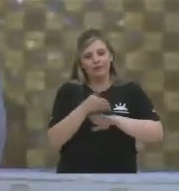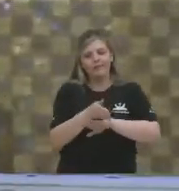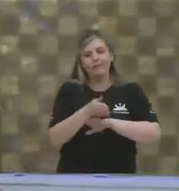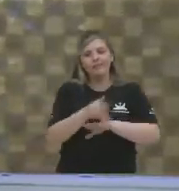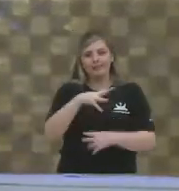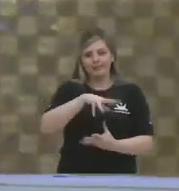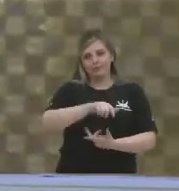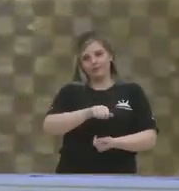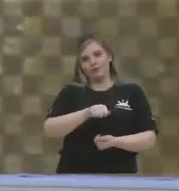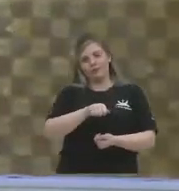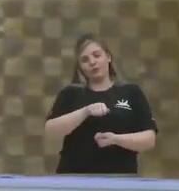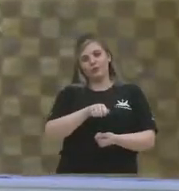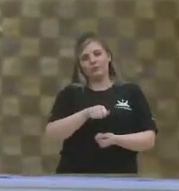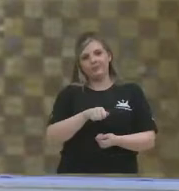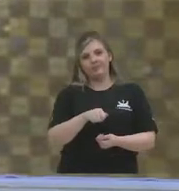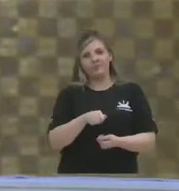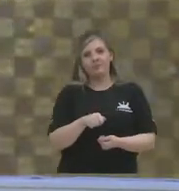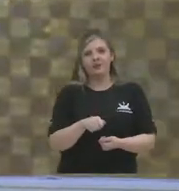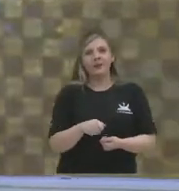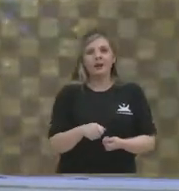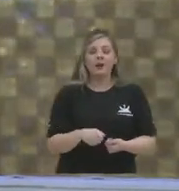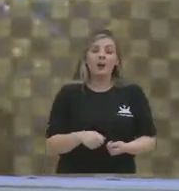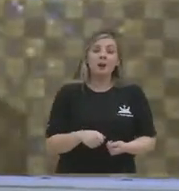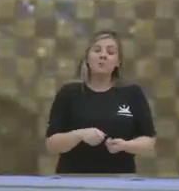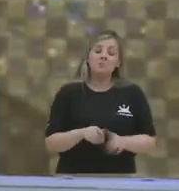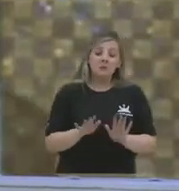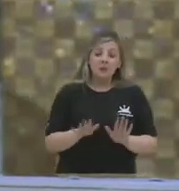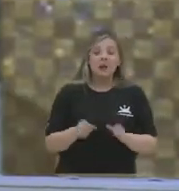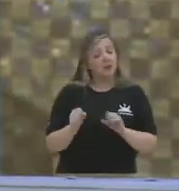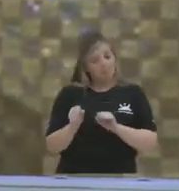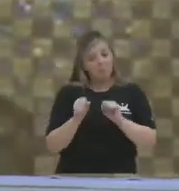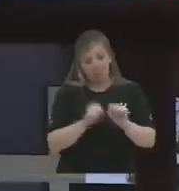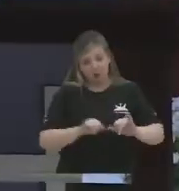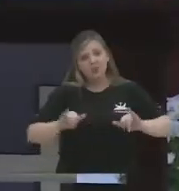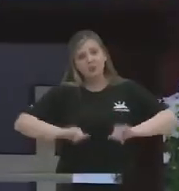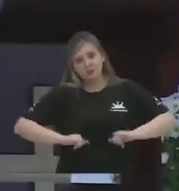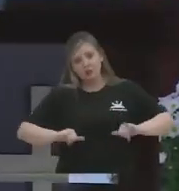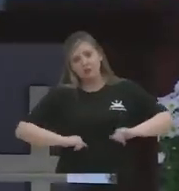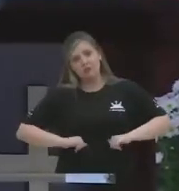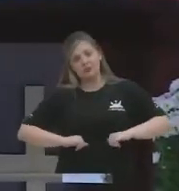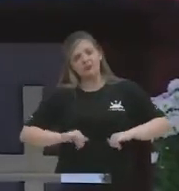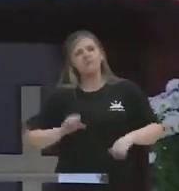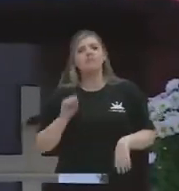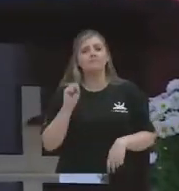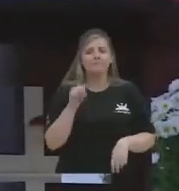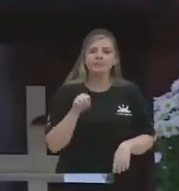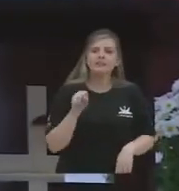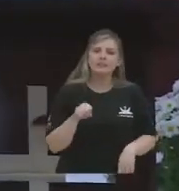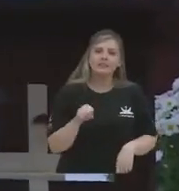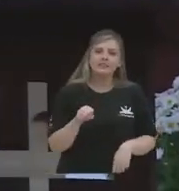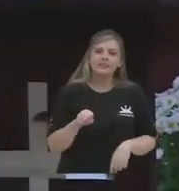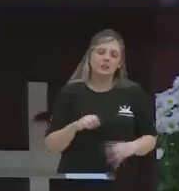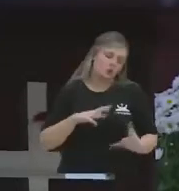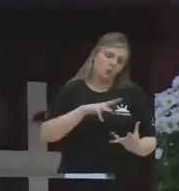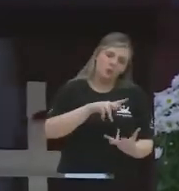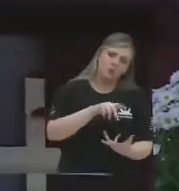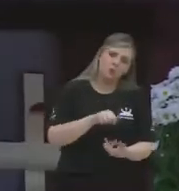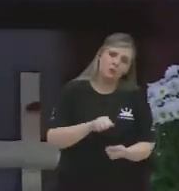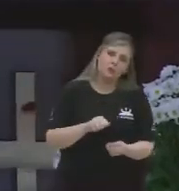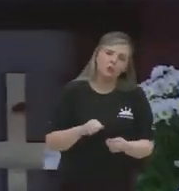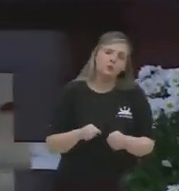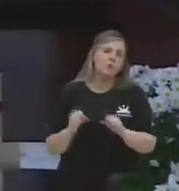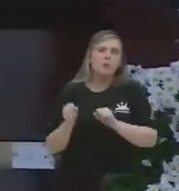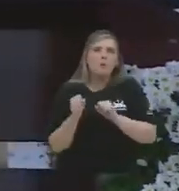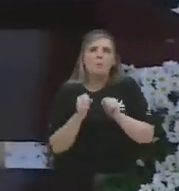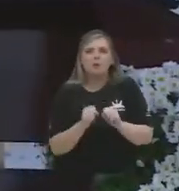está propenso ao sofrimento, porque a gente sabe que um filho, estando no mundo, ele pode se realizar e pode